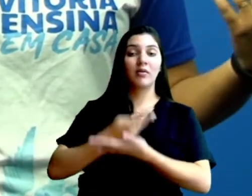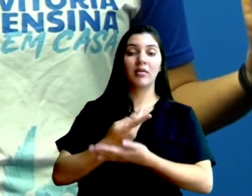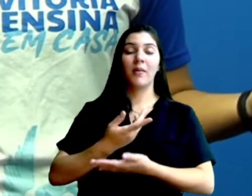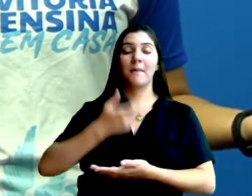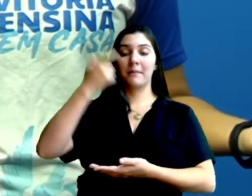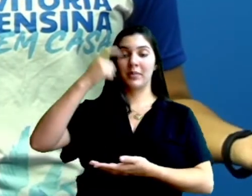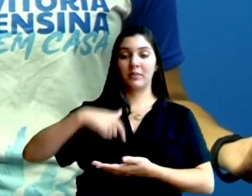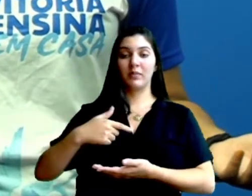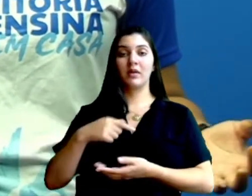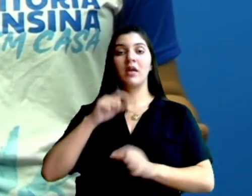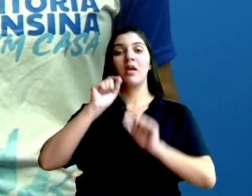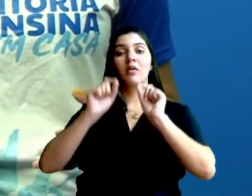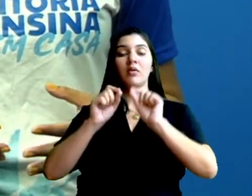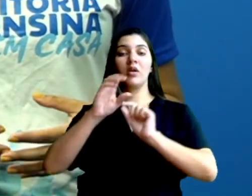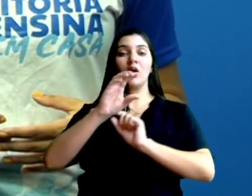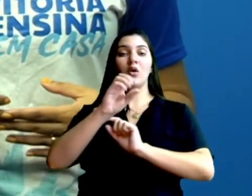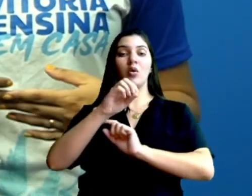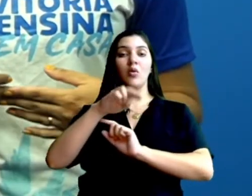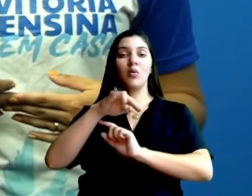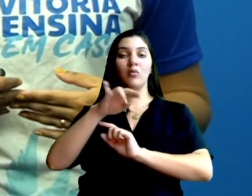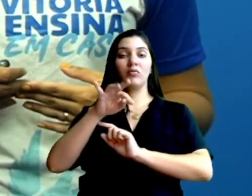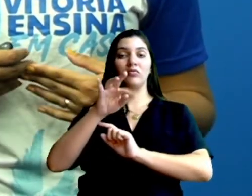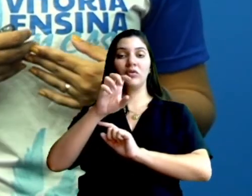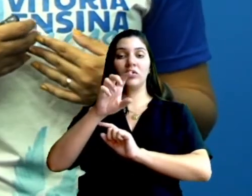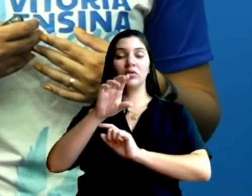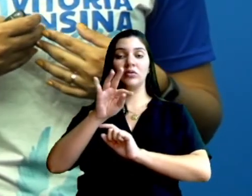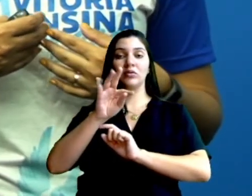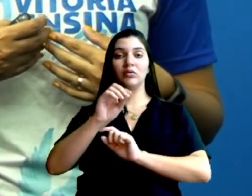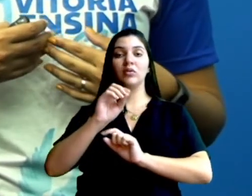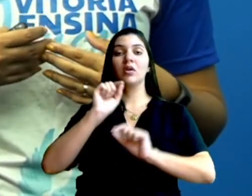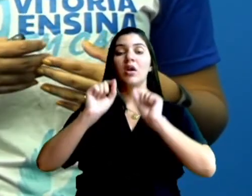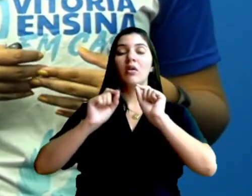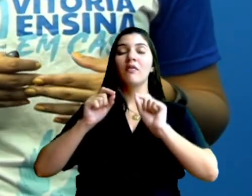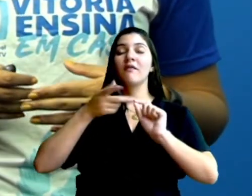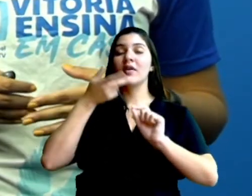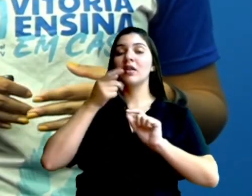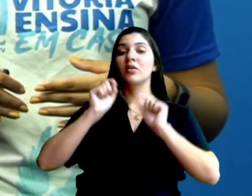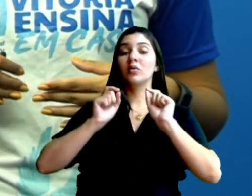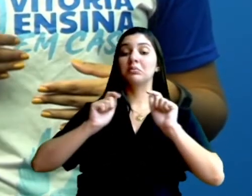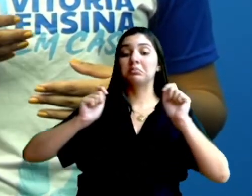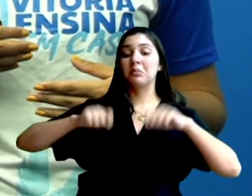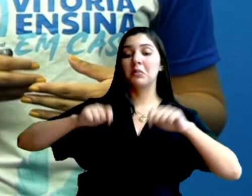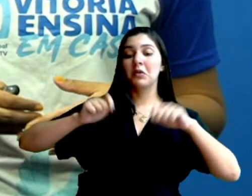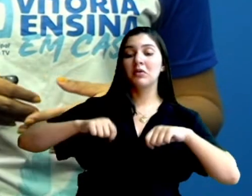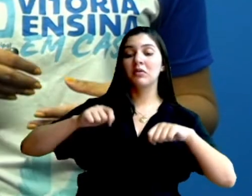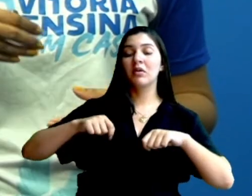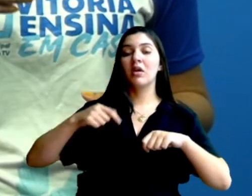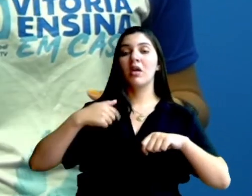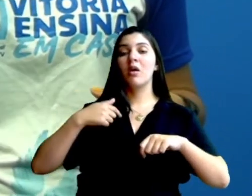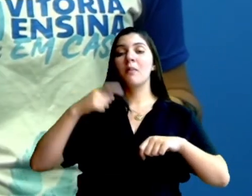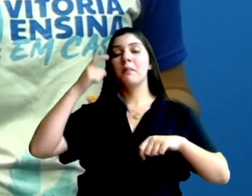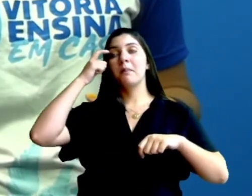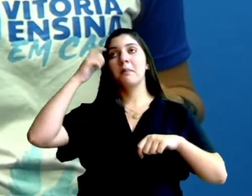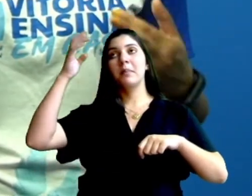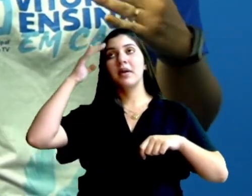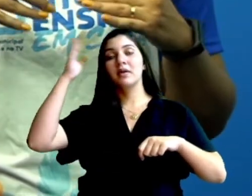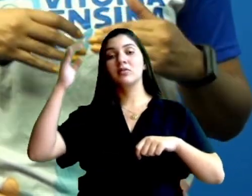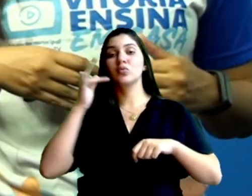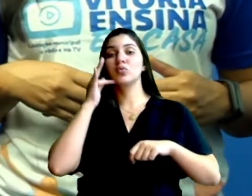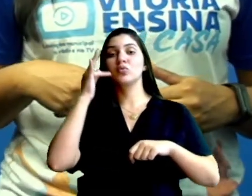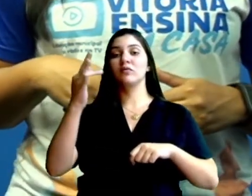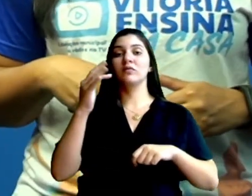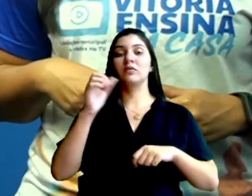uma conjectura. E aí eu estou falando de uma possibilidade que eu enquadro no futuro.